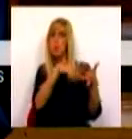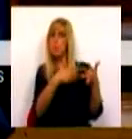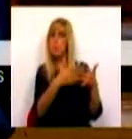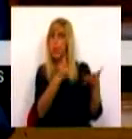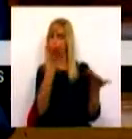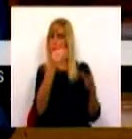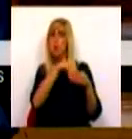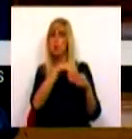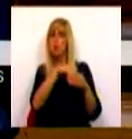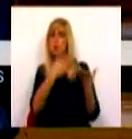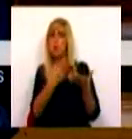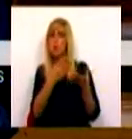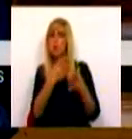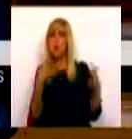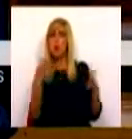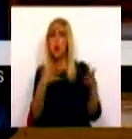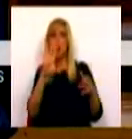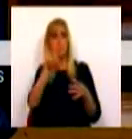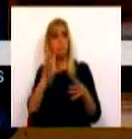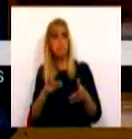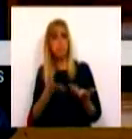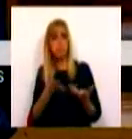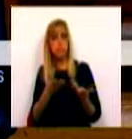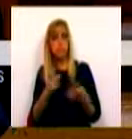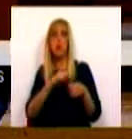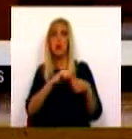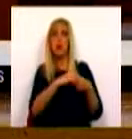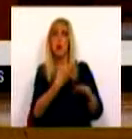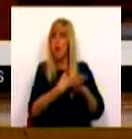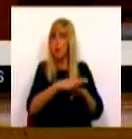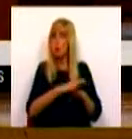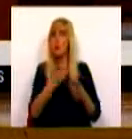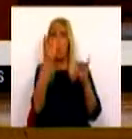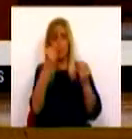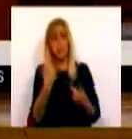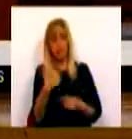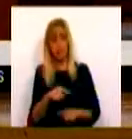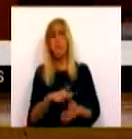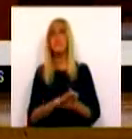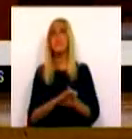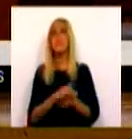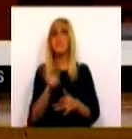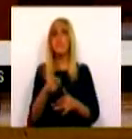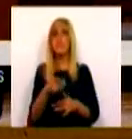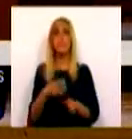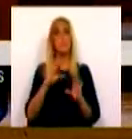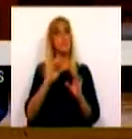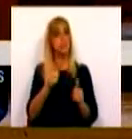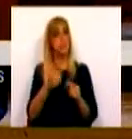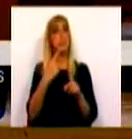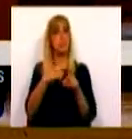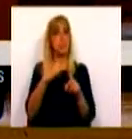em que a maioria dos Estados-membros já apresentam excedentes orçamentais. E ainda bem que assim